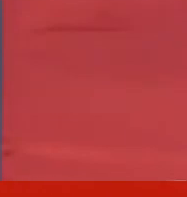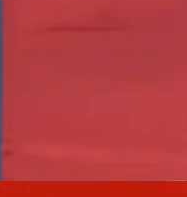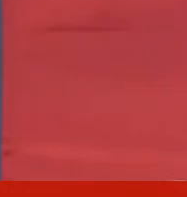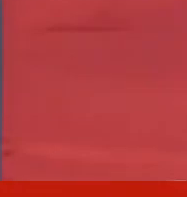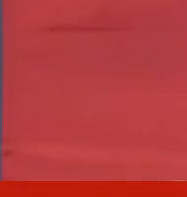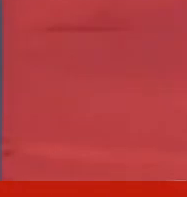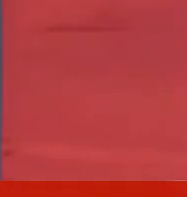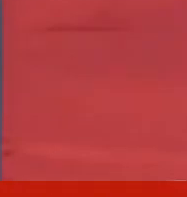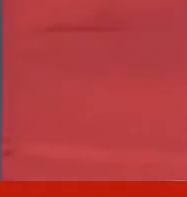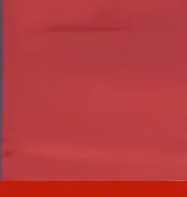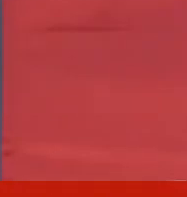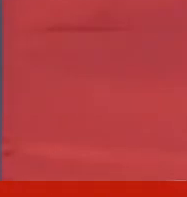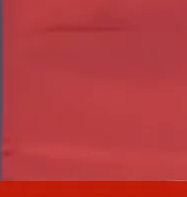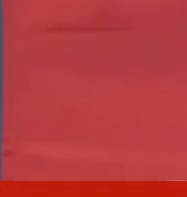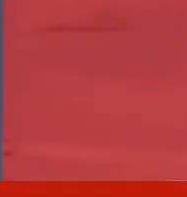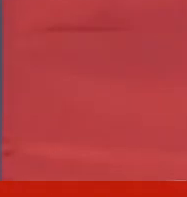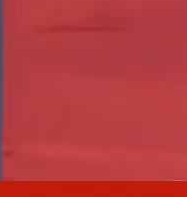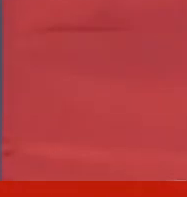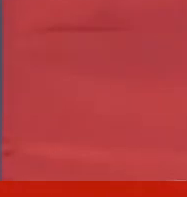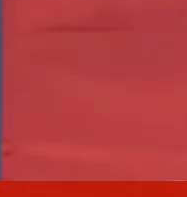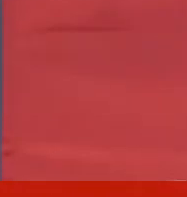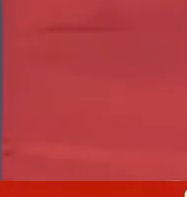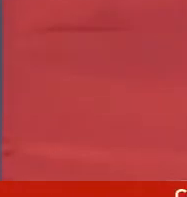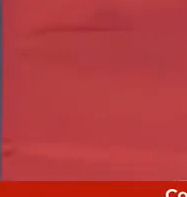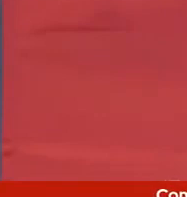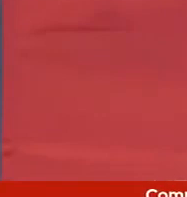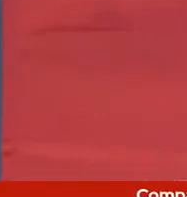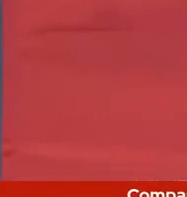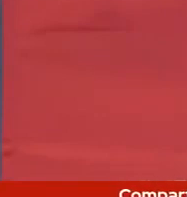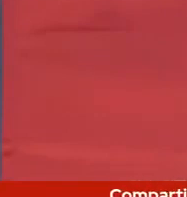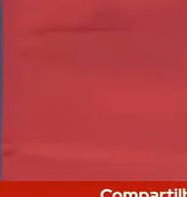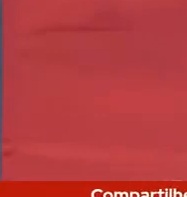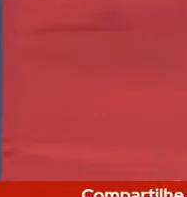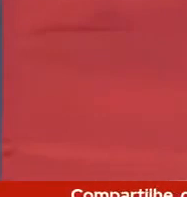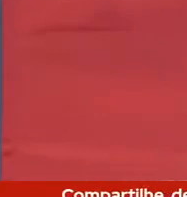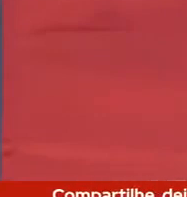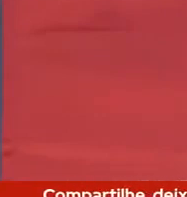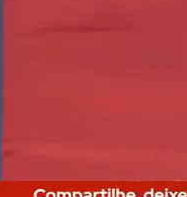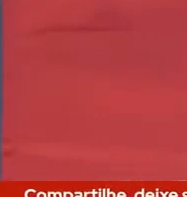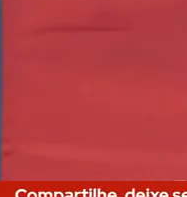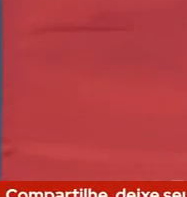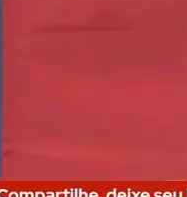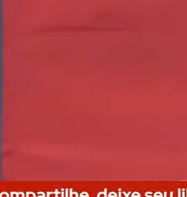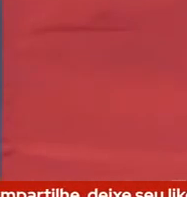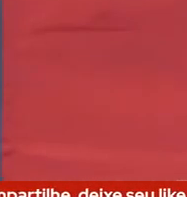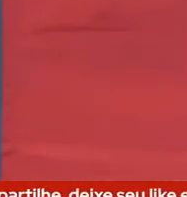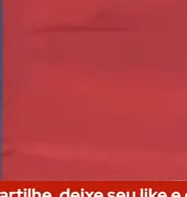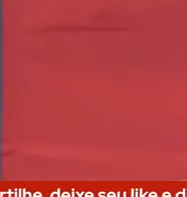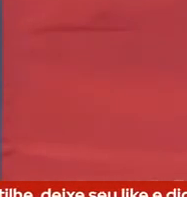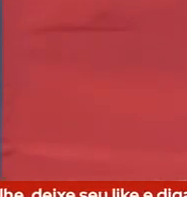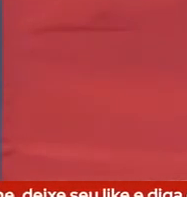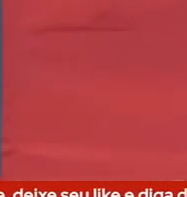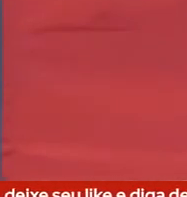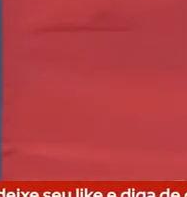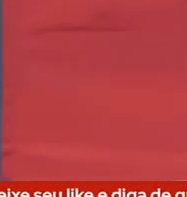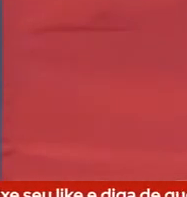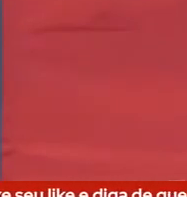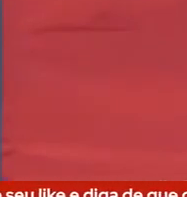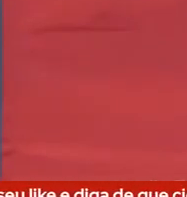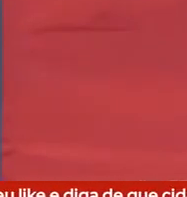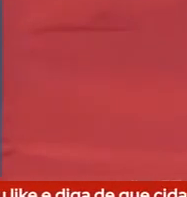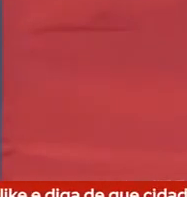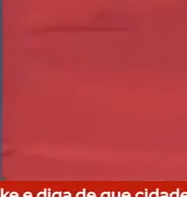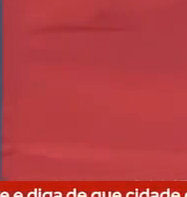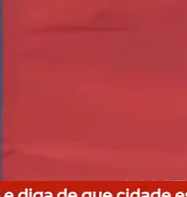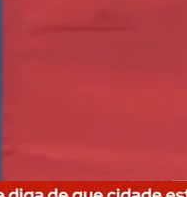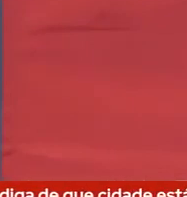outras atividades que nós temos aqui, da FUP em todo o Brasil, e principalmente os coordenadores e presidentes e futuros presidentes